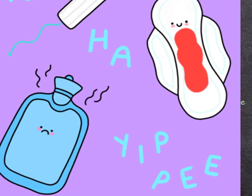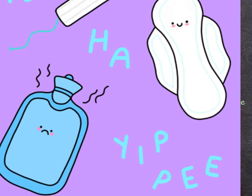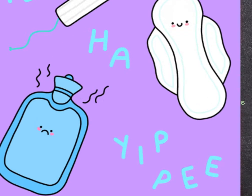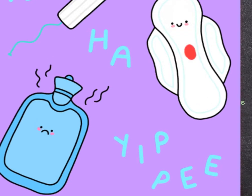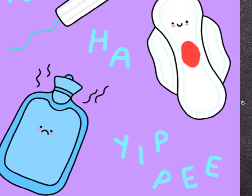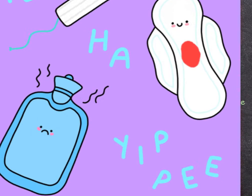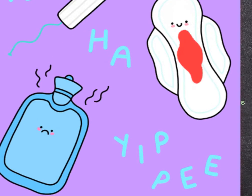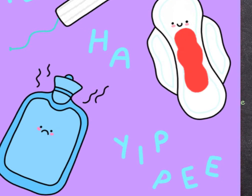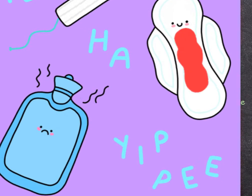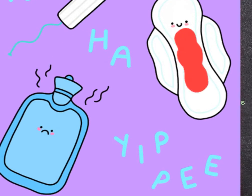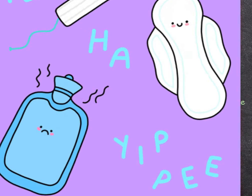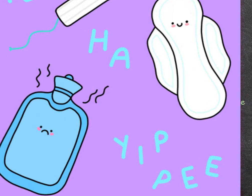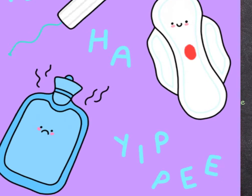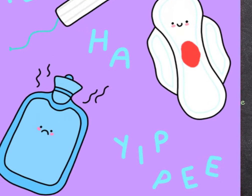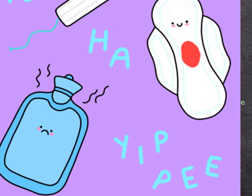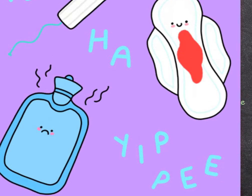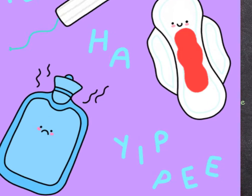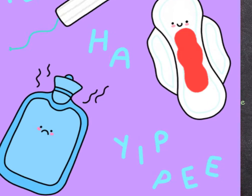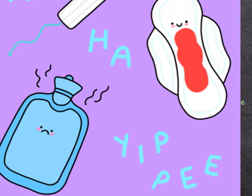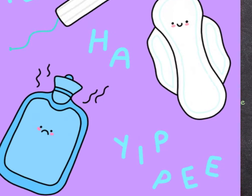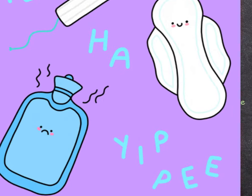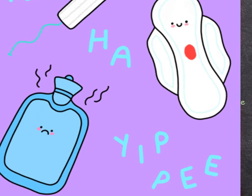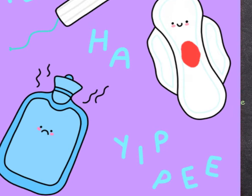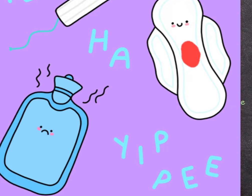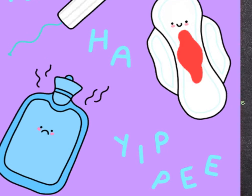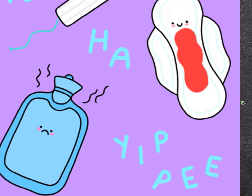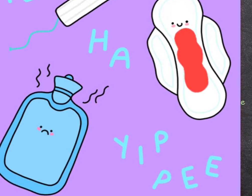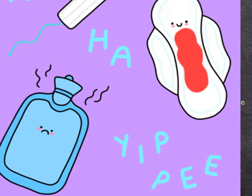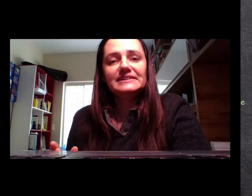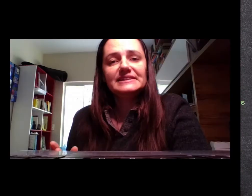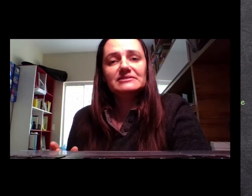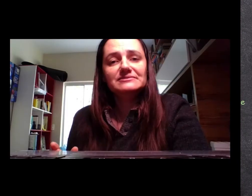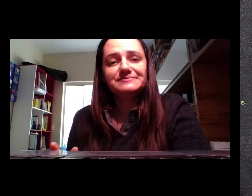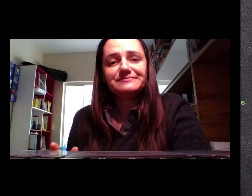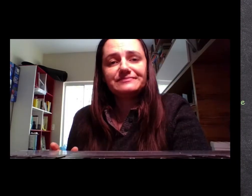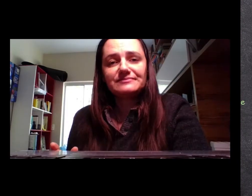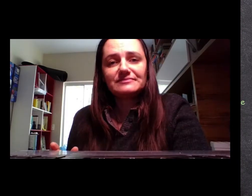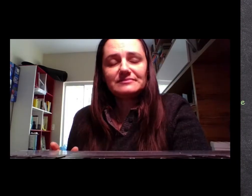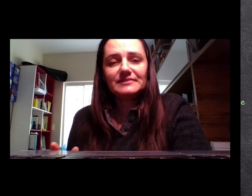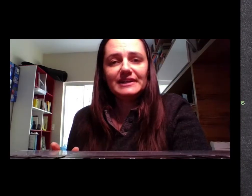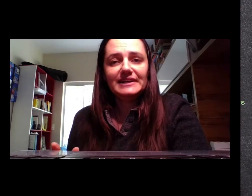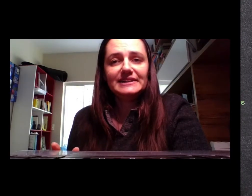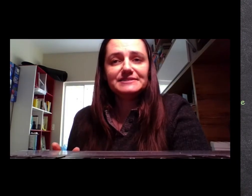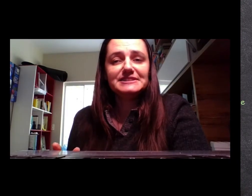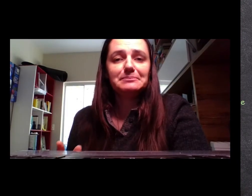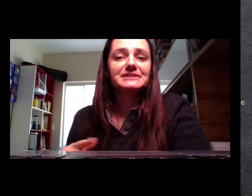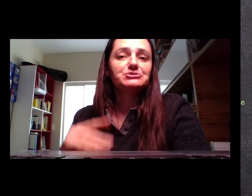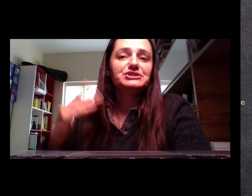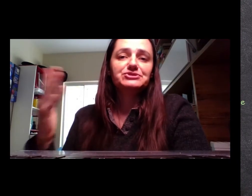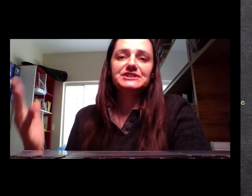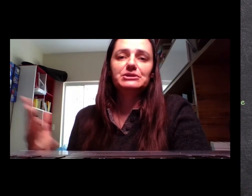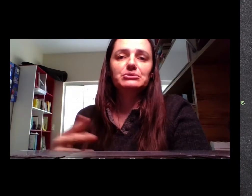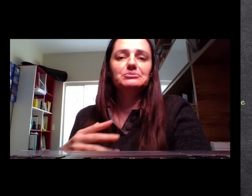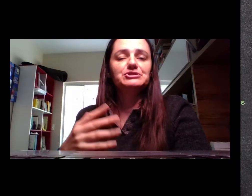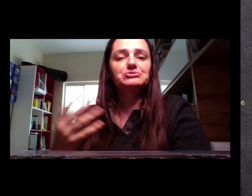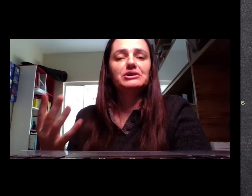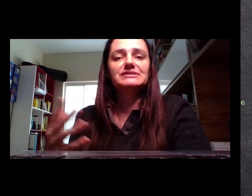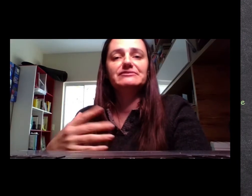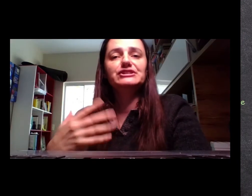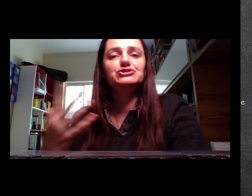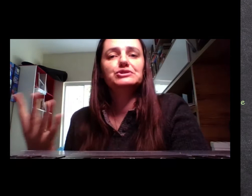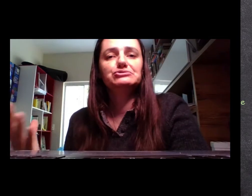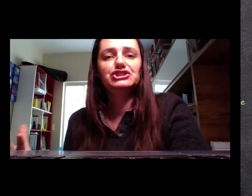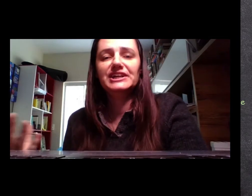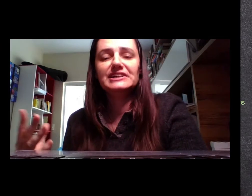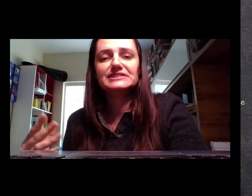ciclo menstrual, que é o dia que você menstrua, tá? Então, se você pensa que o seu ciclo